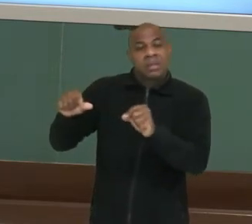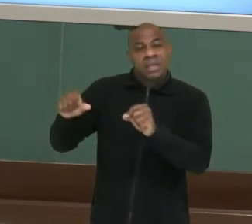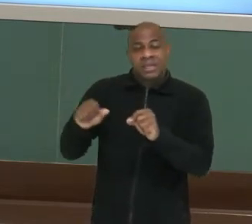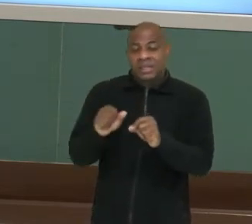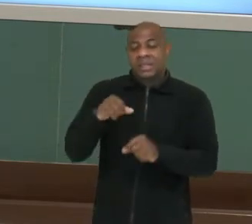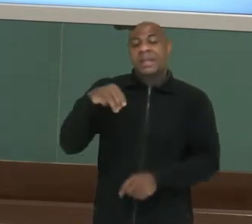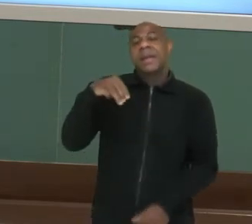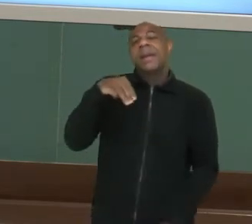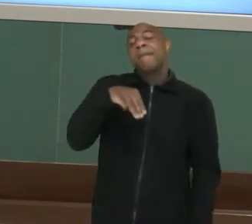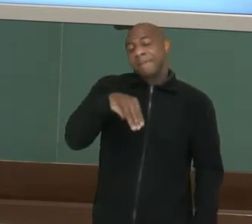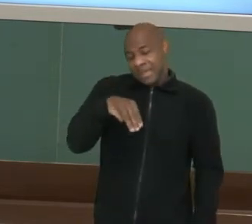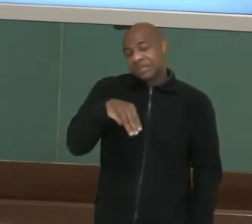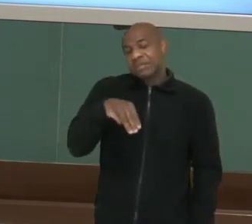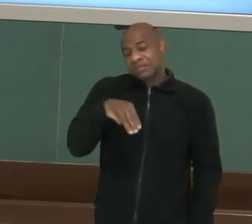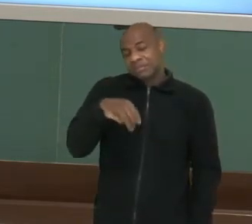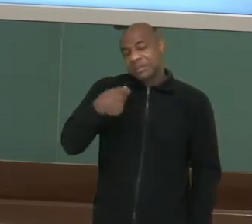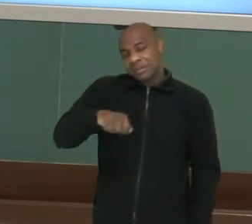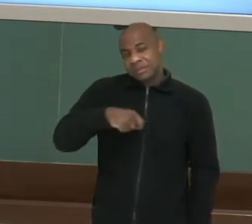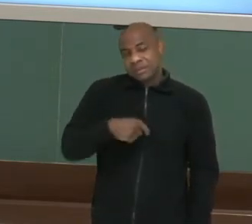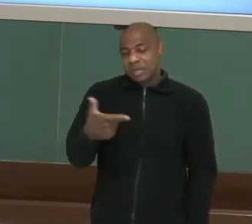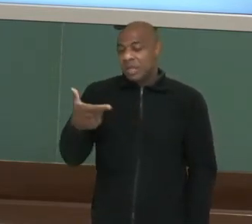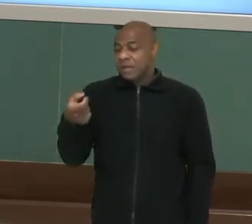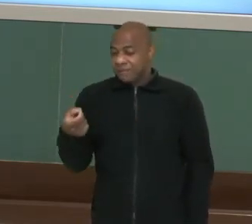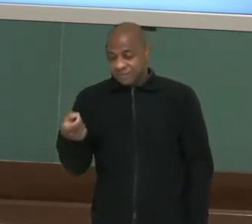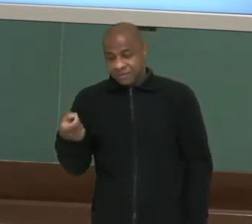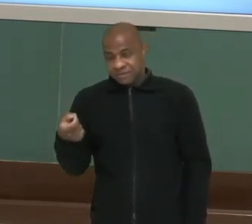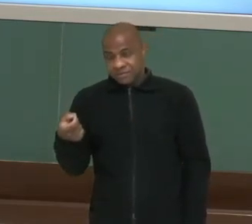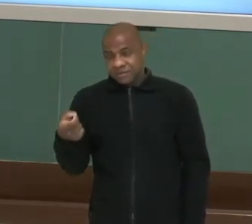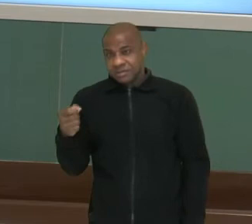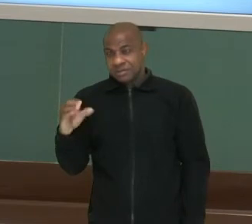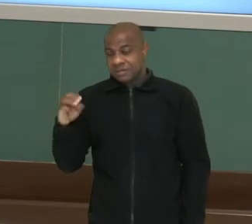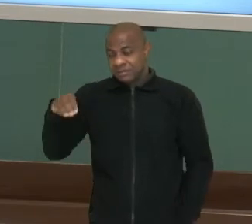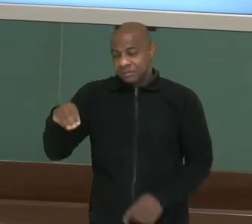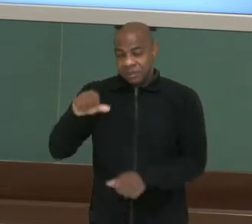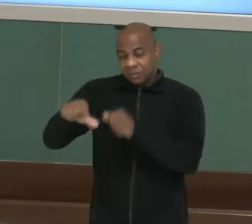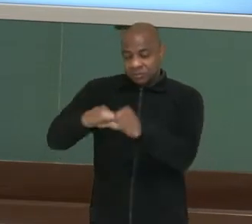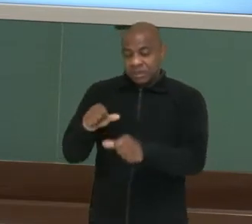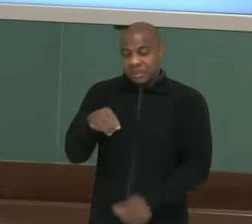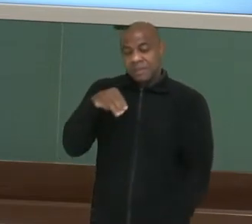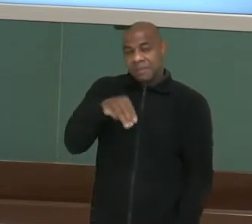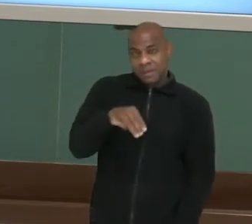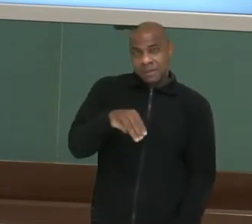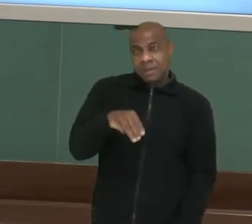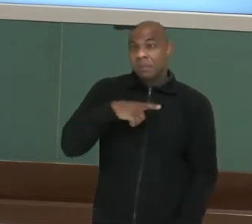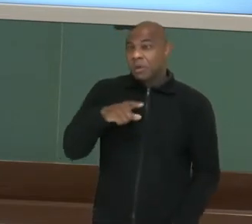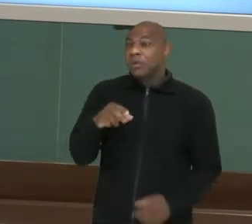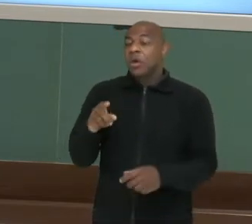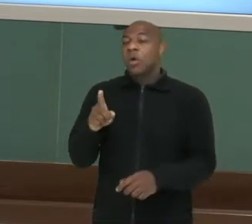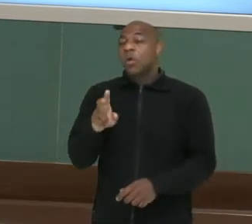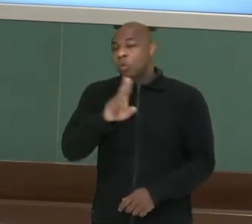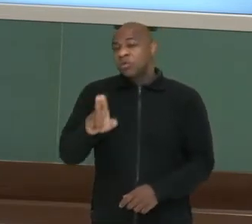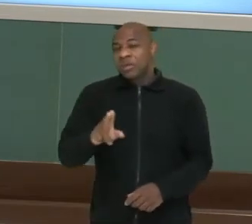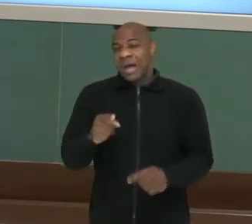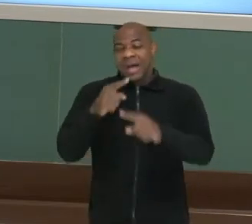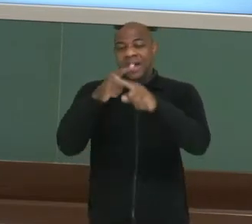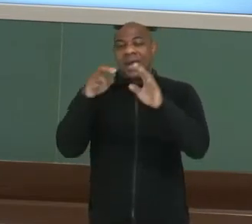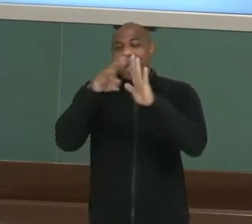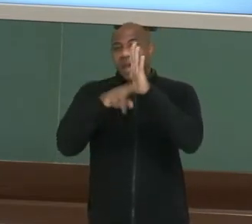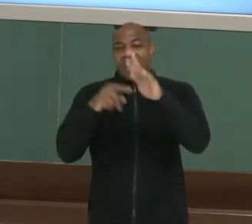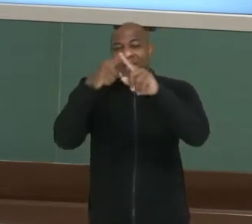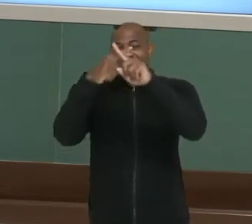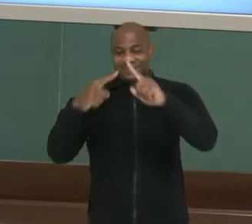metros. Pessoal, 20 centímetros para converter em metros, você pode utilizar uma regra de 3. 1 metro é